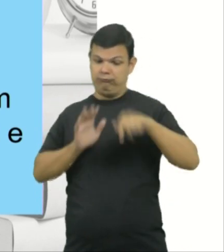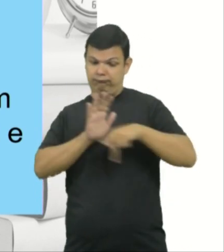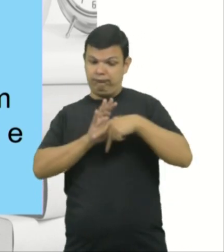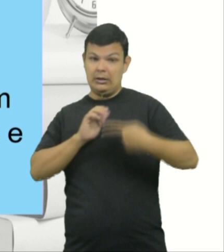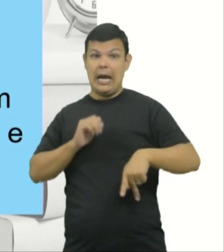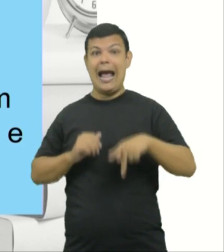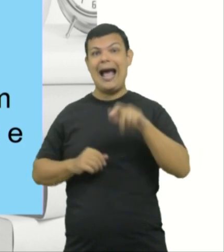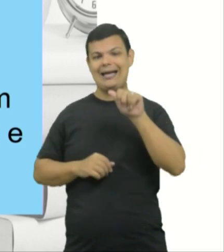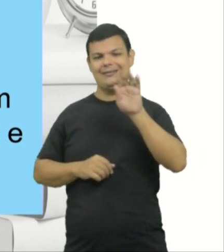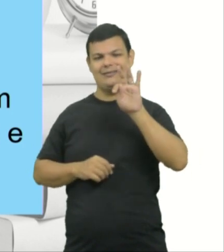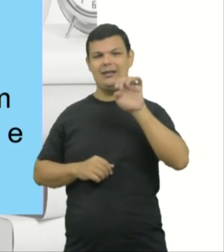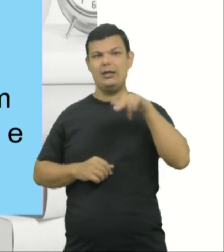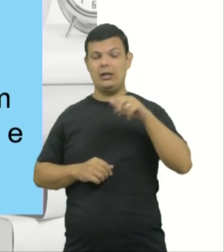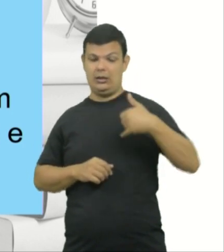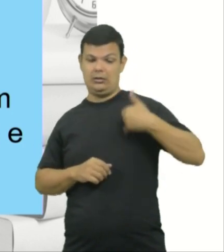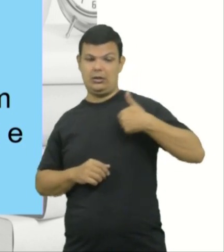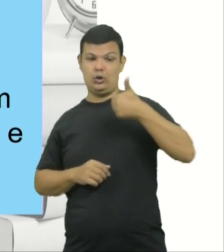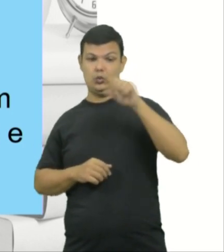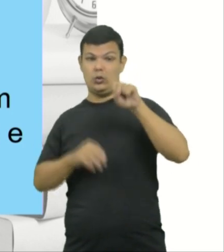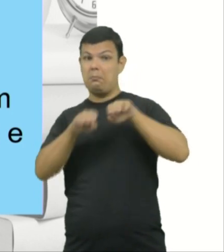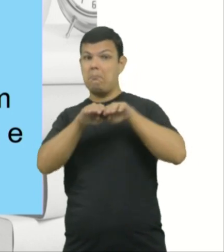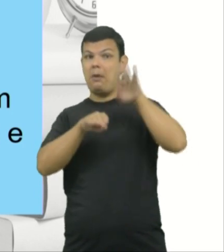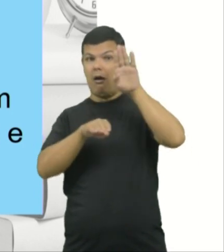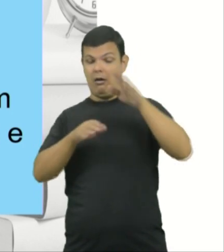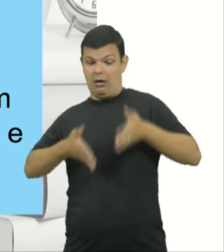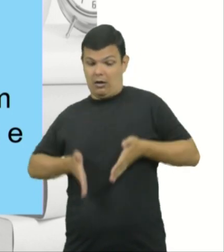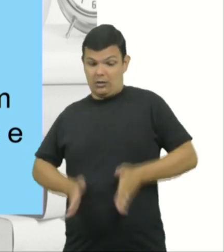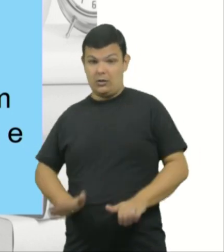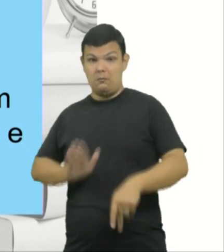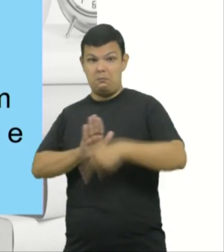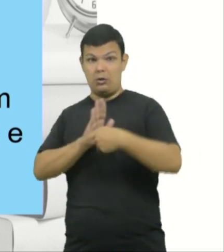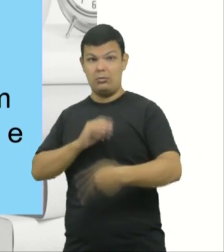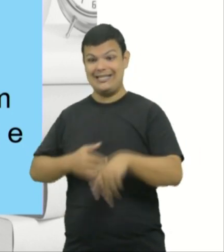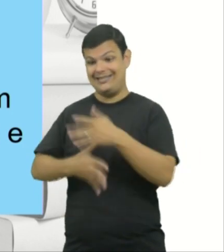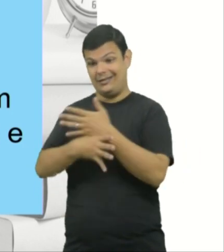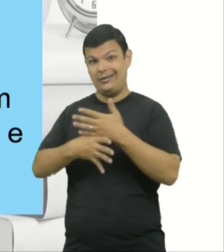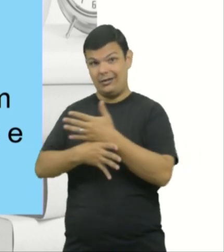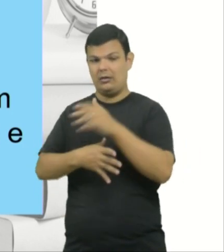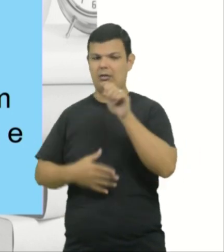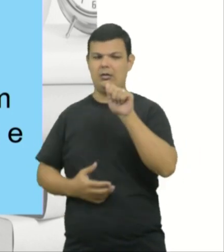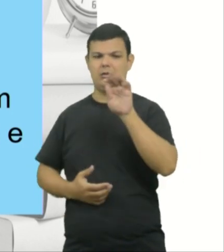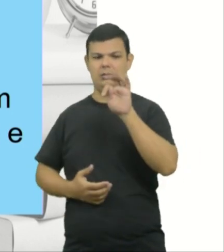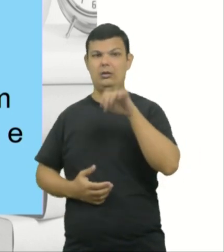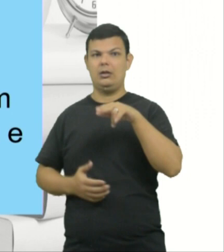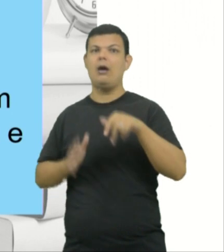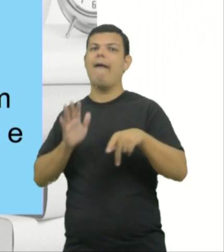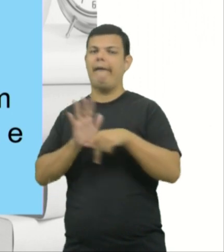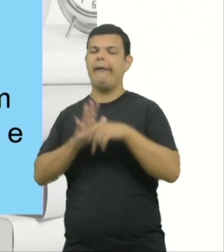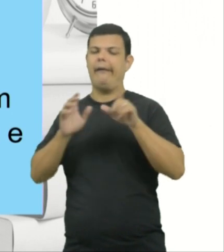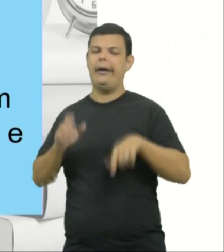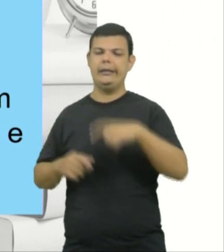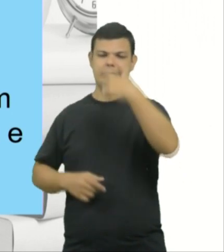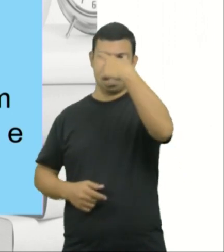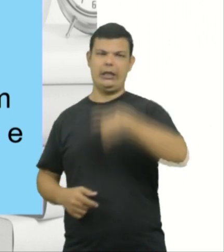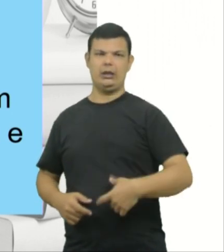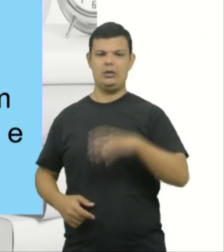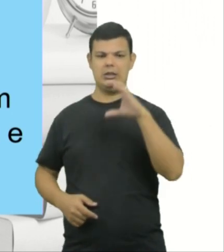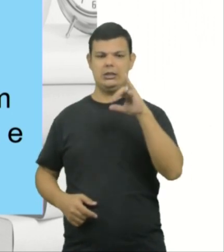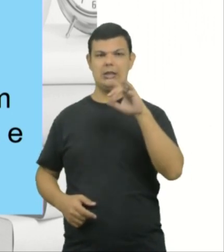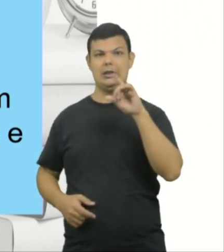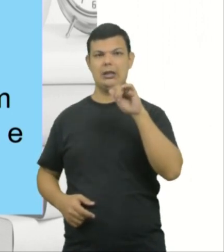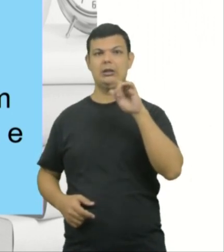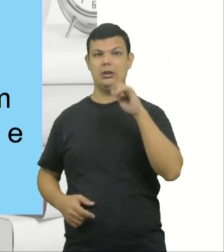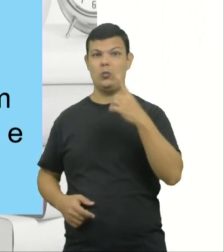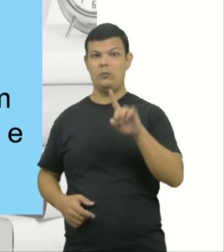ateniense, maior de 18 anos e nascido, tá, na cidade, que eram considerados cidadãos. Na democracia